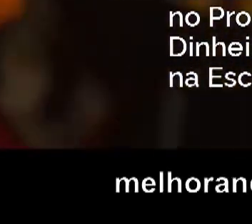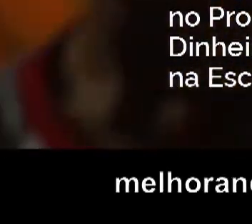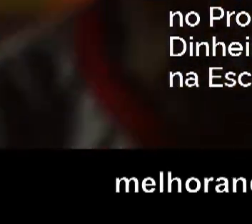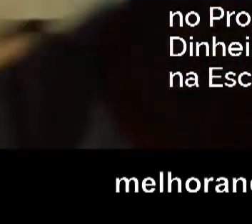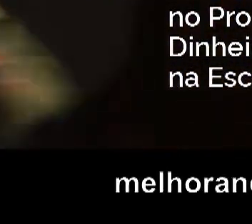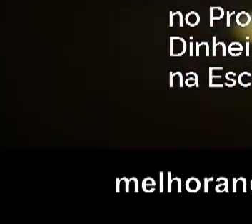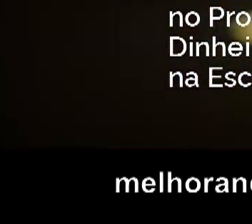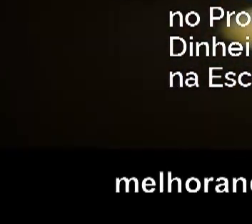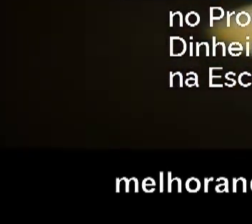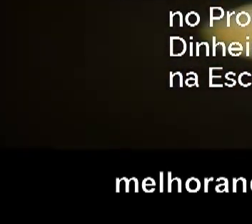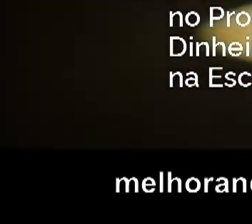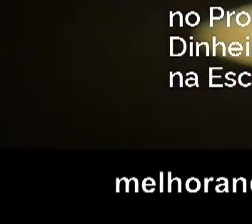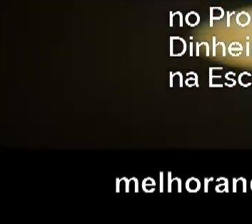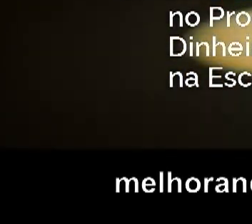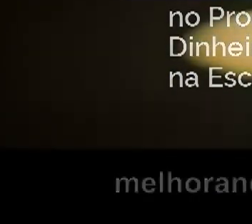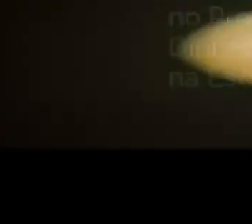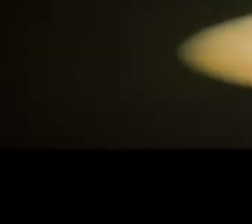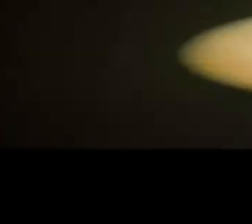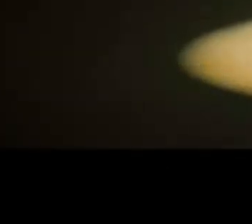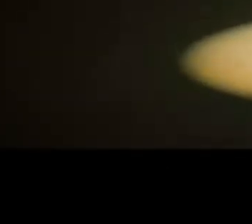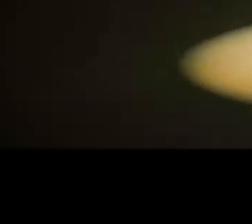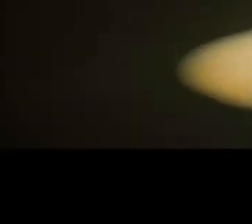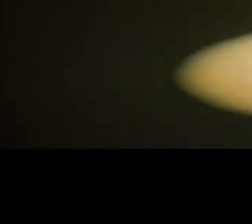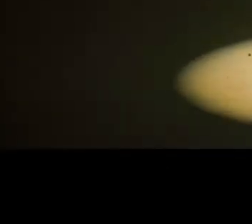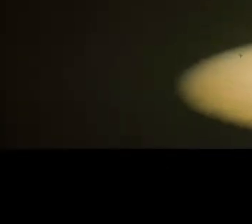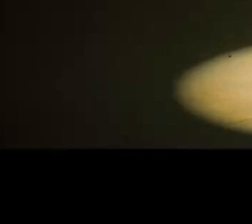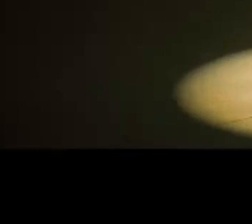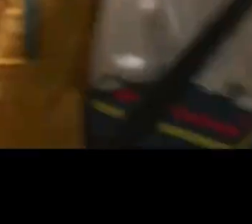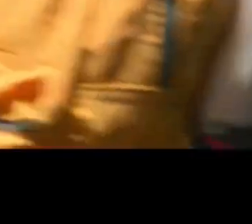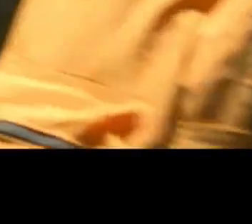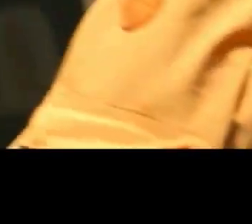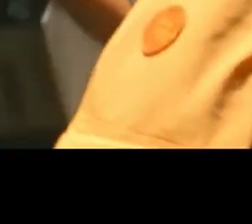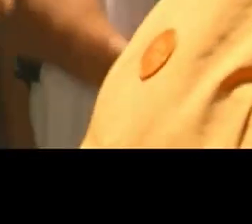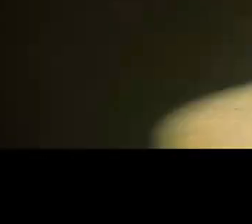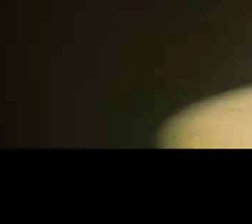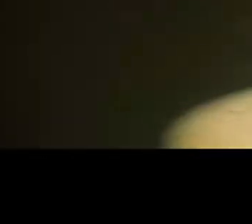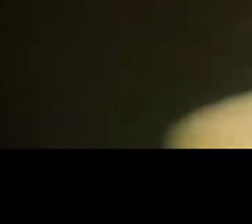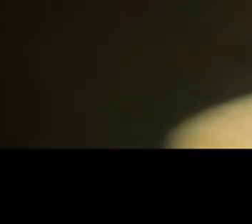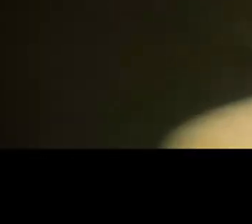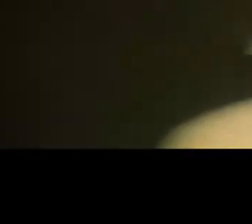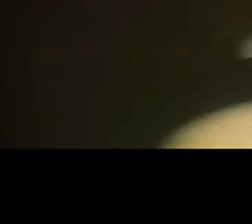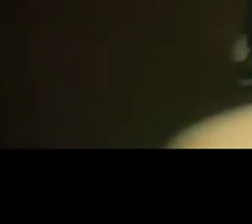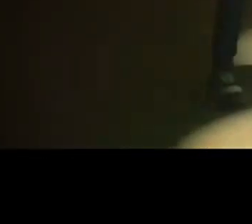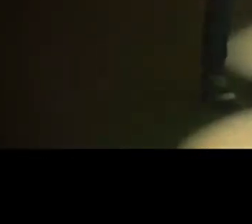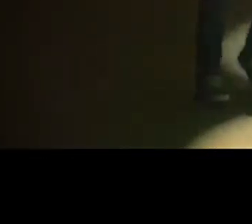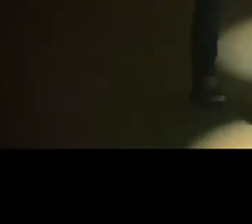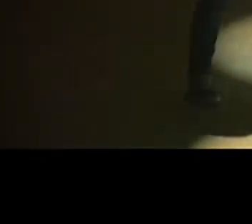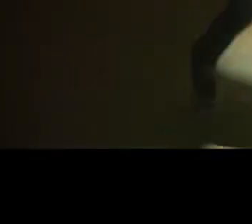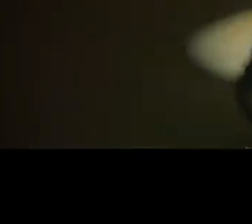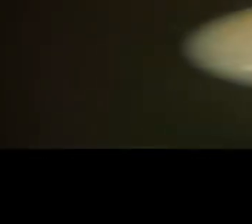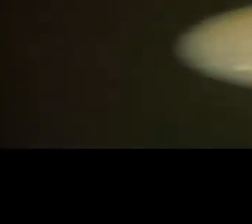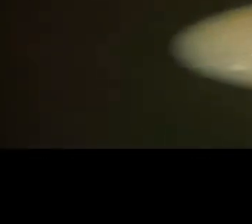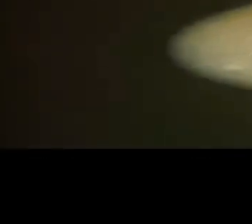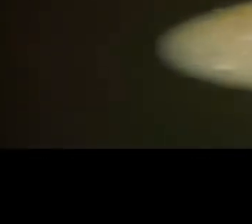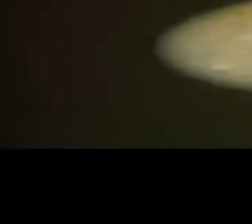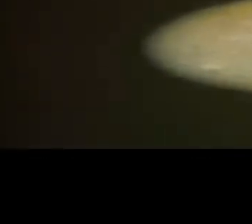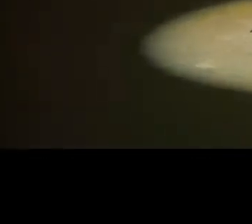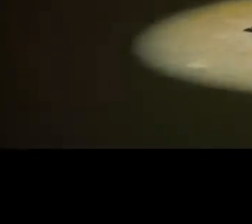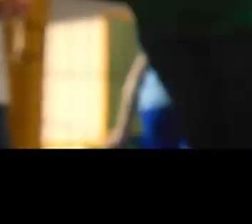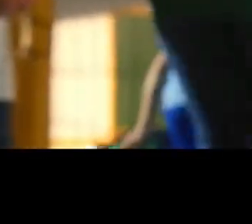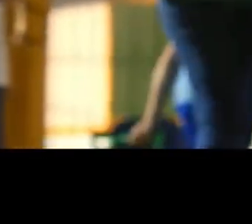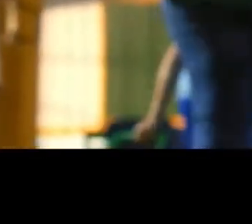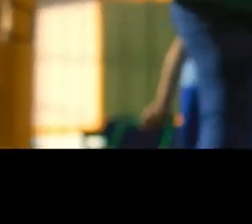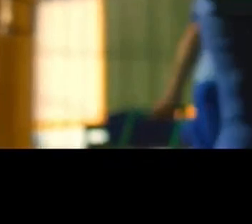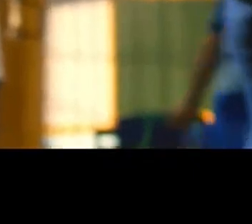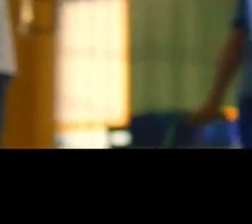a infraestrutura e o cuidado com o ambiente escolar. É assim, de estudante em estudante, de brasileiro em brasileiro, que juntos levamos mais proteção